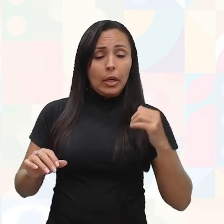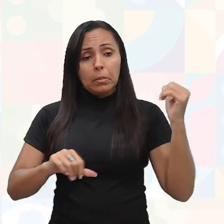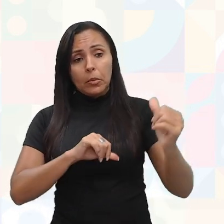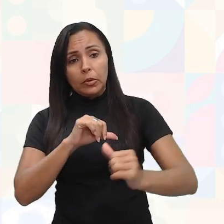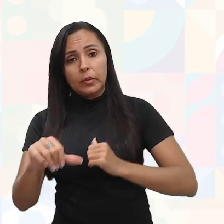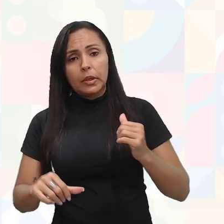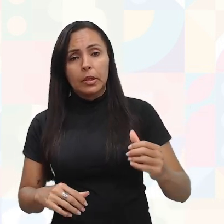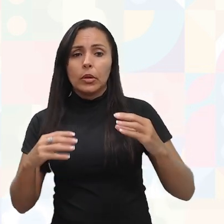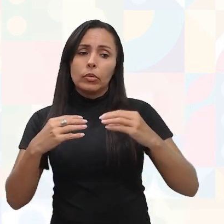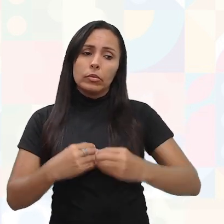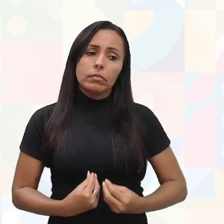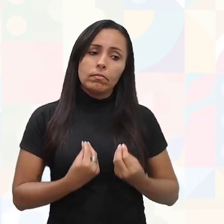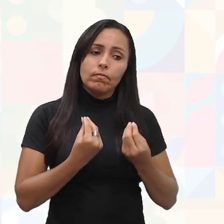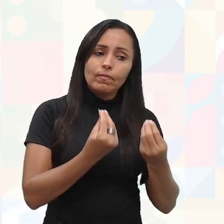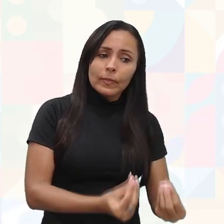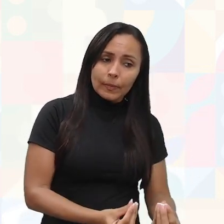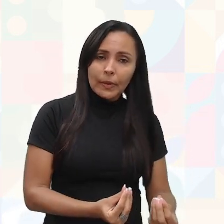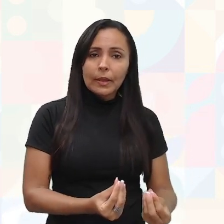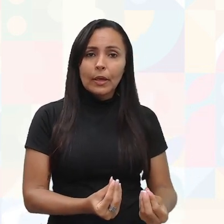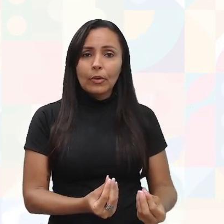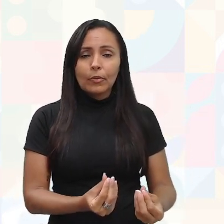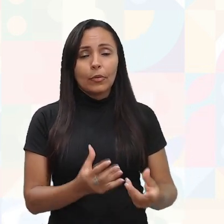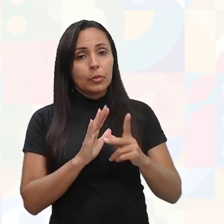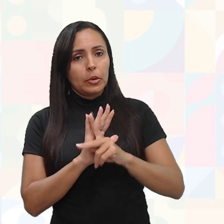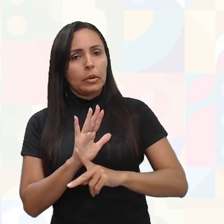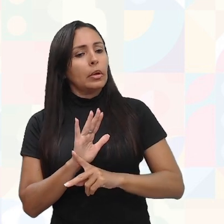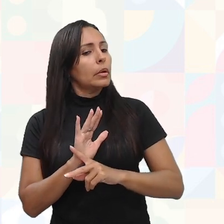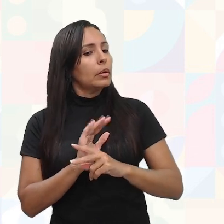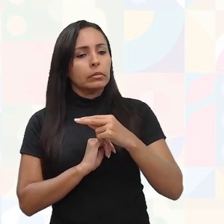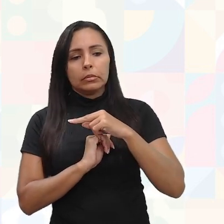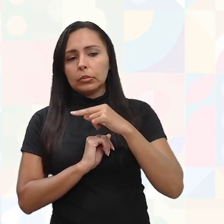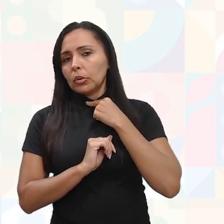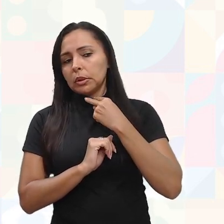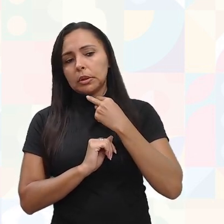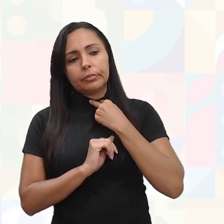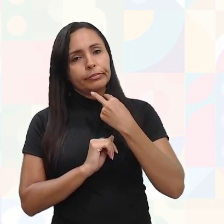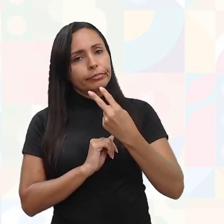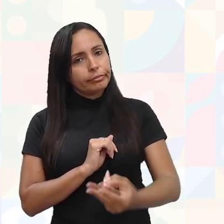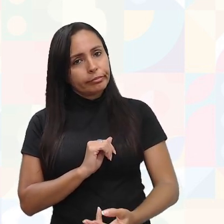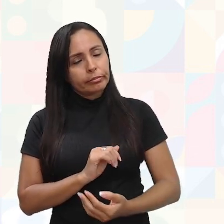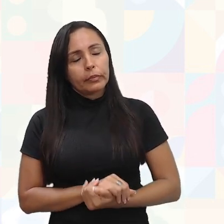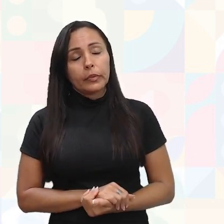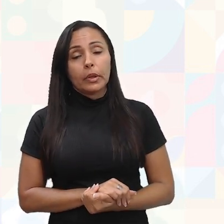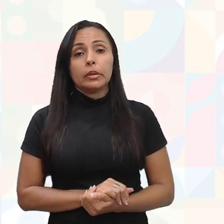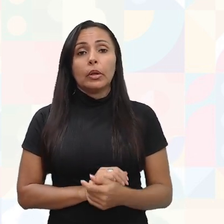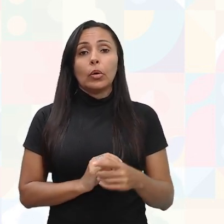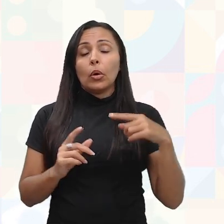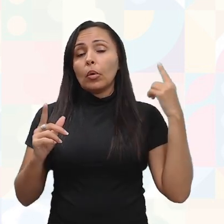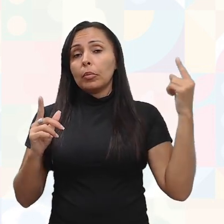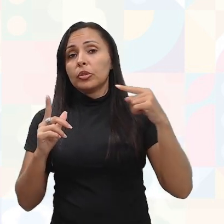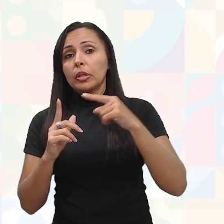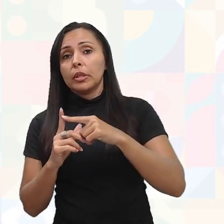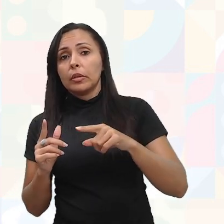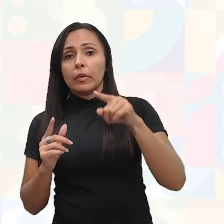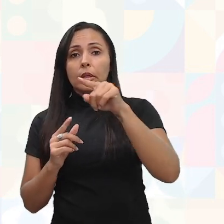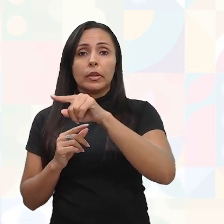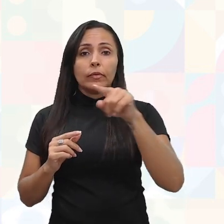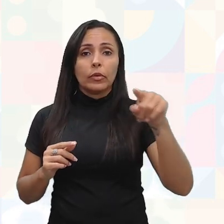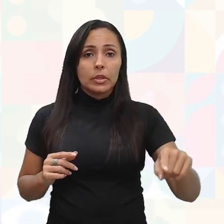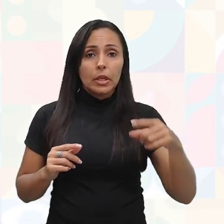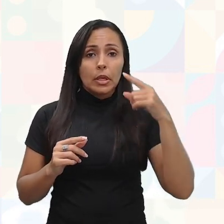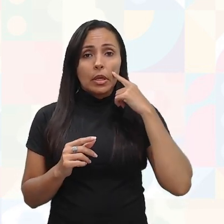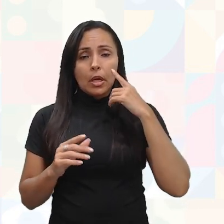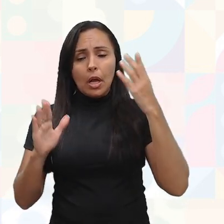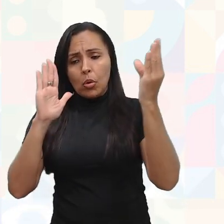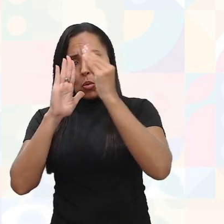e entregar como se fosse um seu projeto. Aí não pode, certo? O intuito é que você coloque no